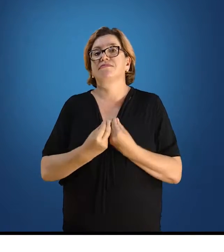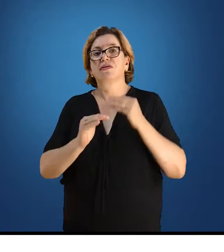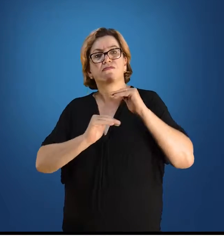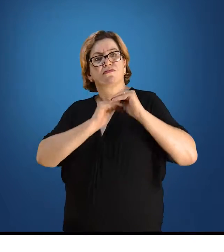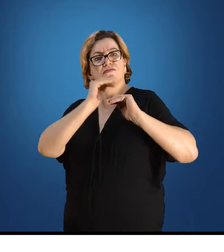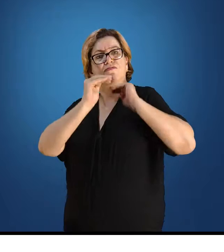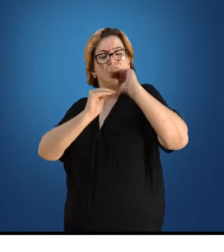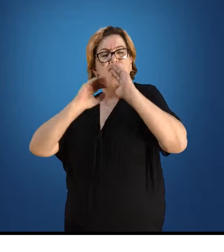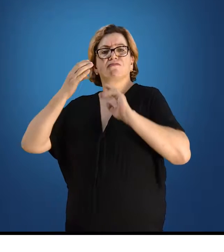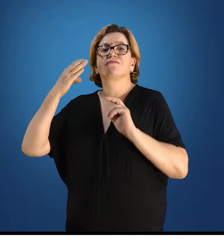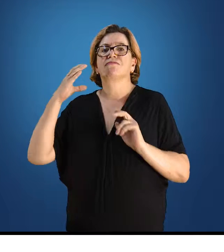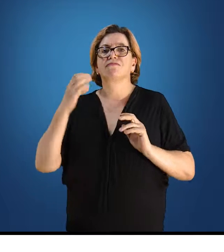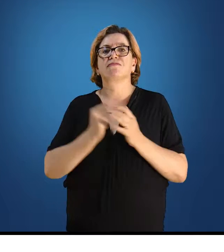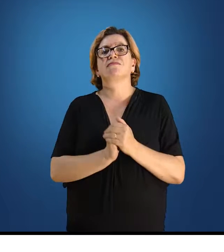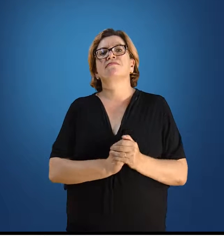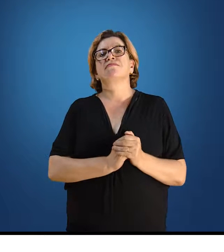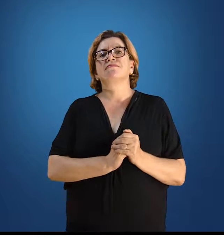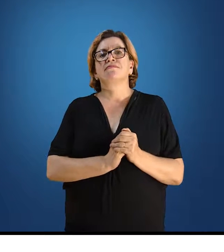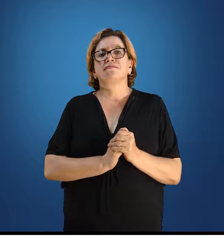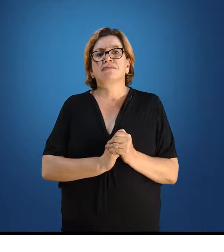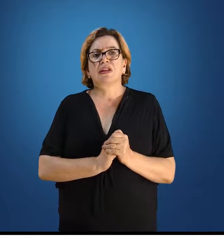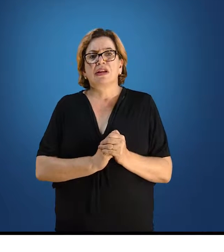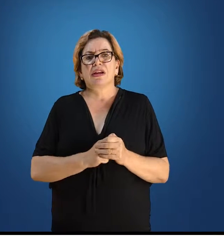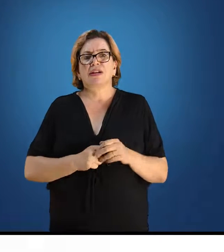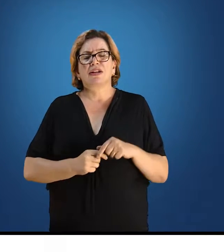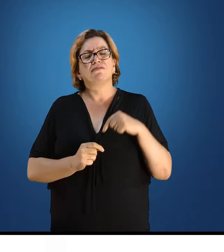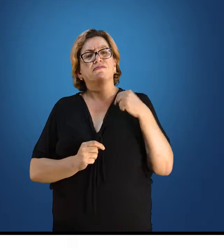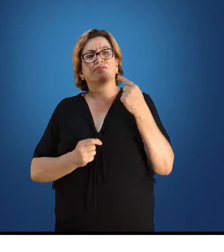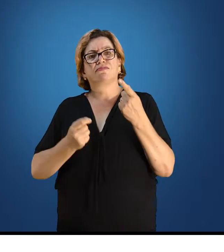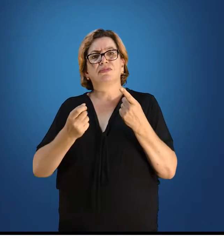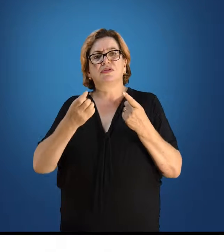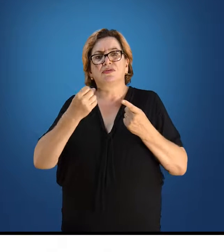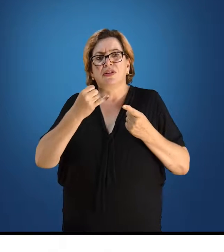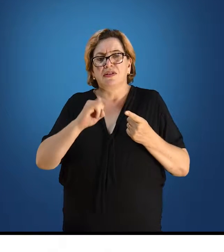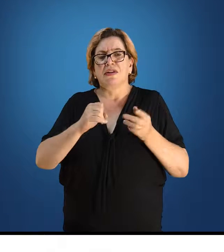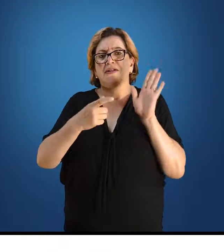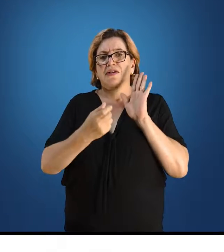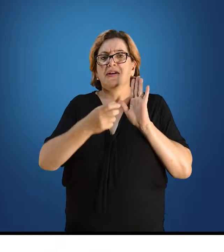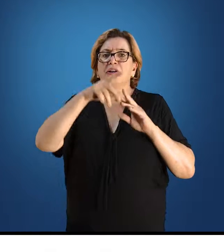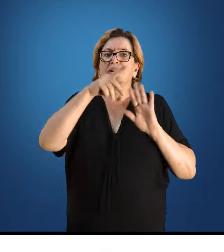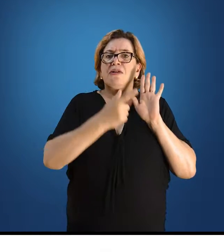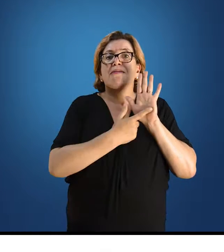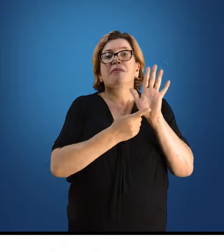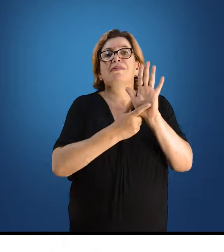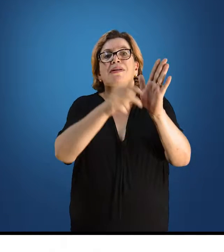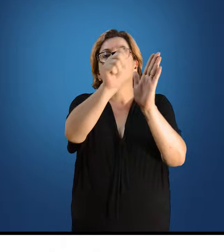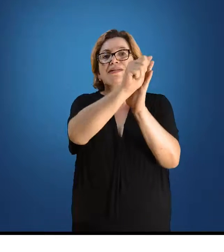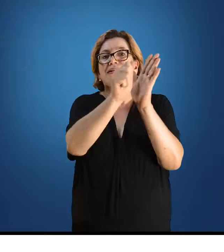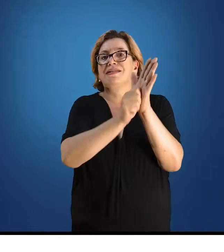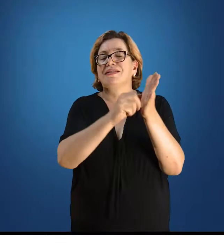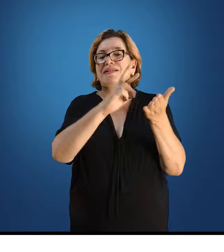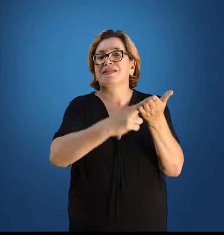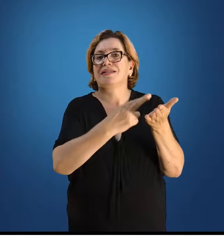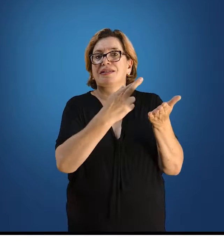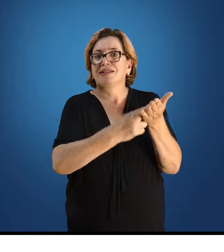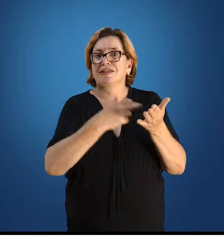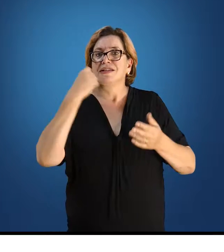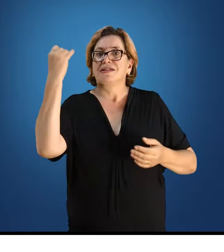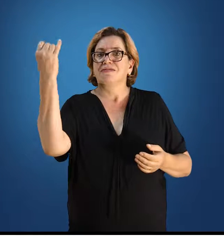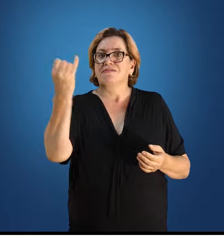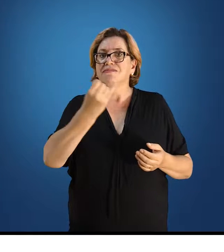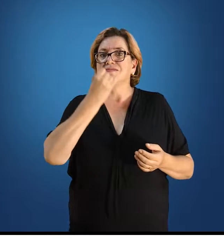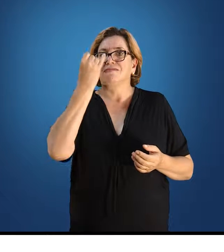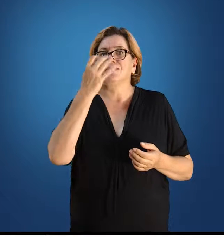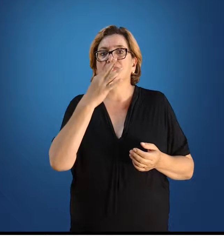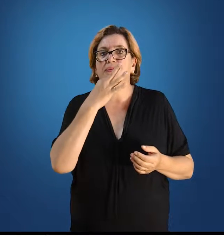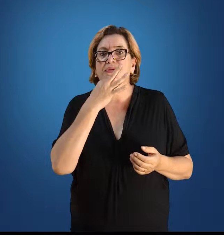gente conhece. Então, quando você vai submeter um artigo para uma revista, é muito importante você